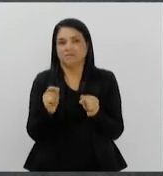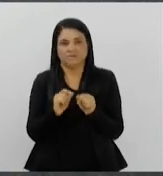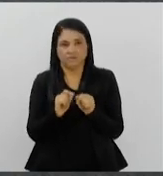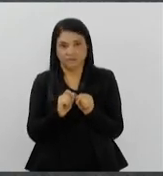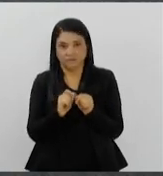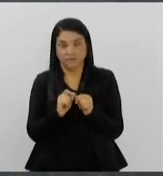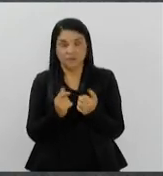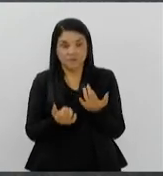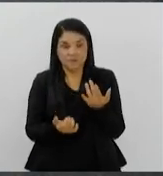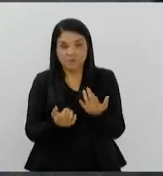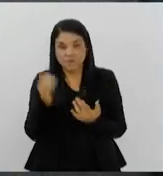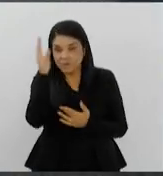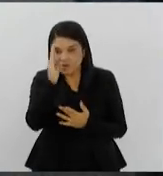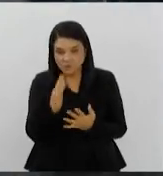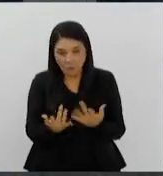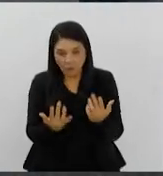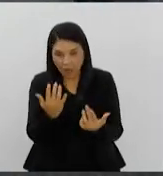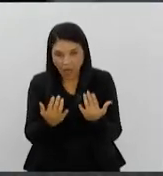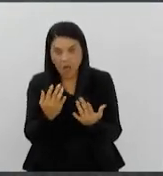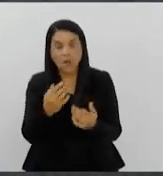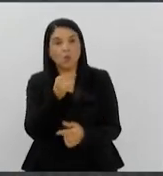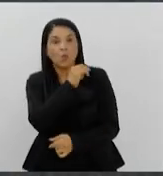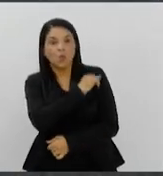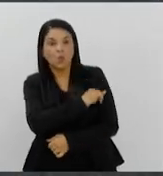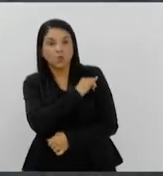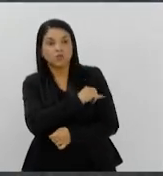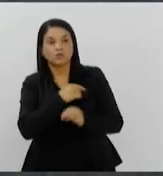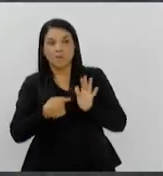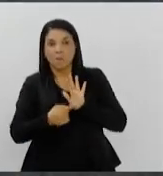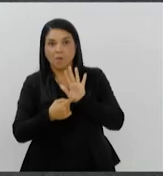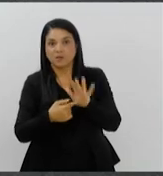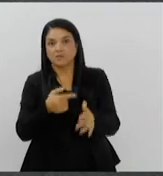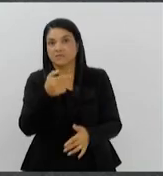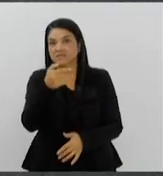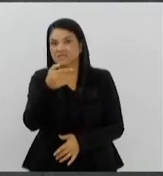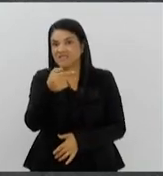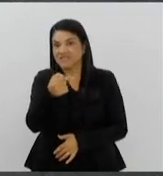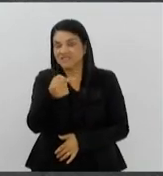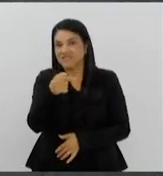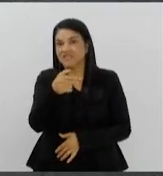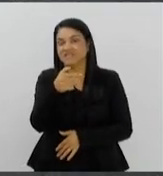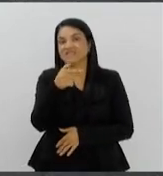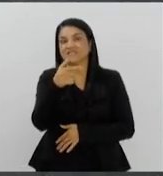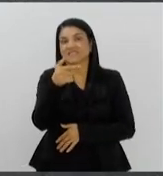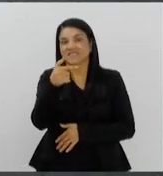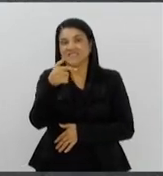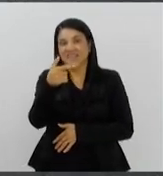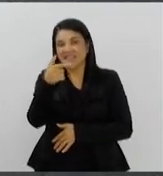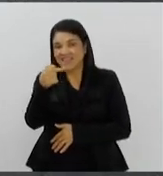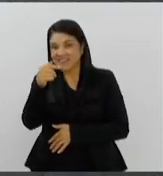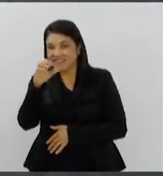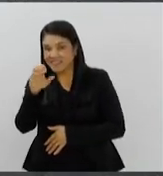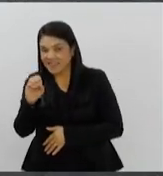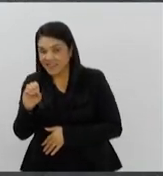e o Rio de Janeiro já apresenta 760 focos de queimada. É um número recorde